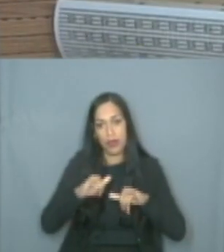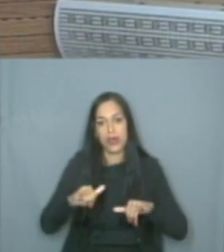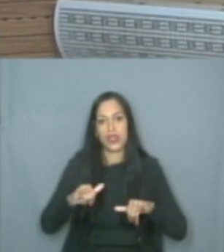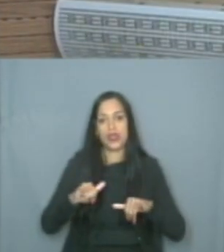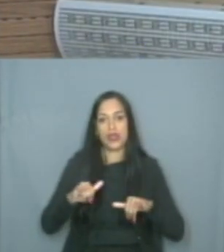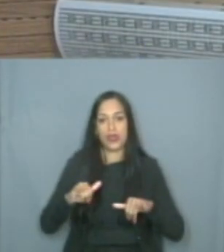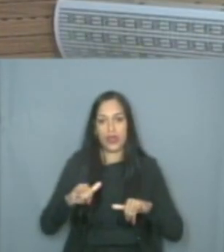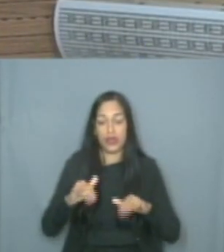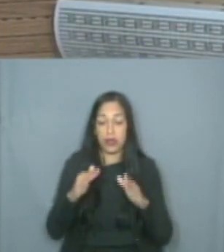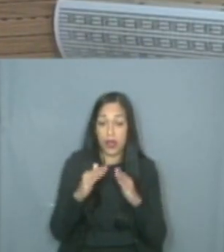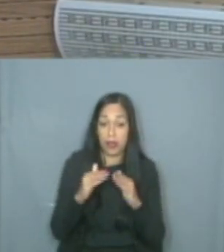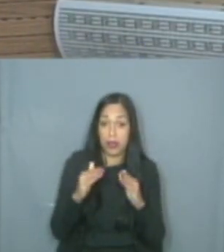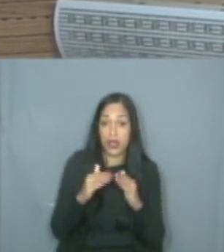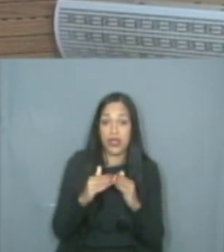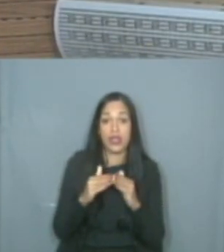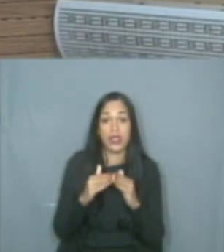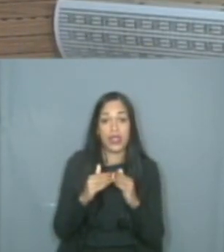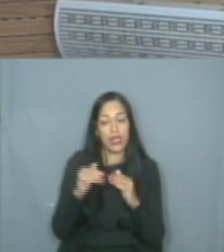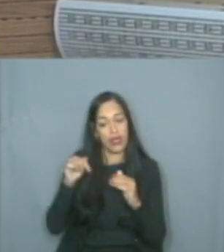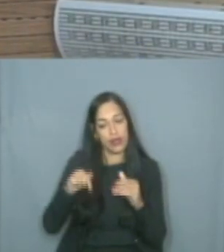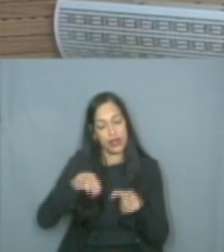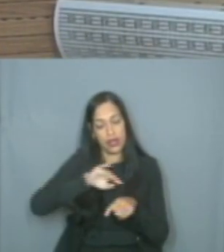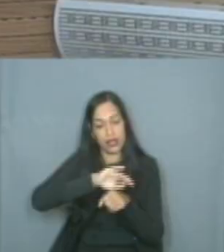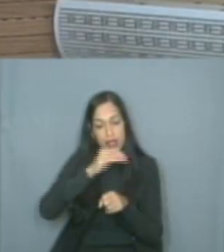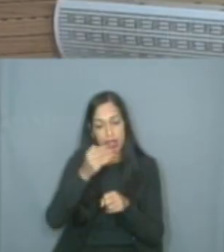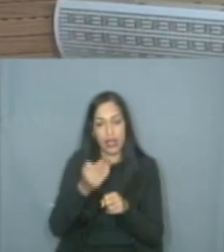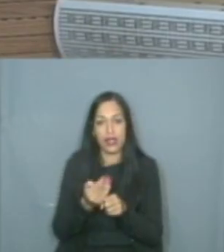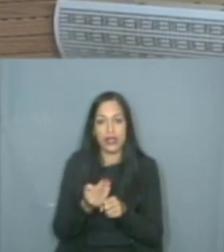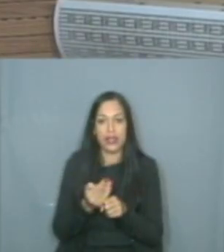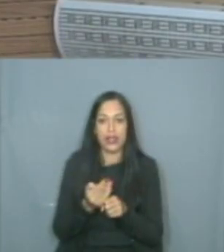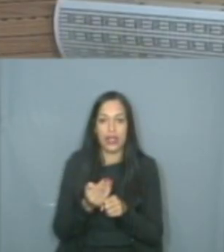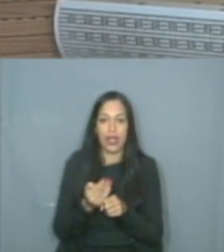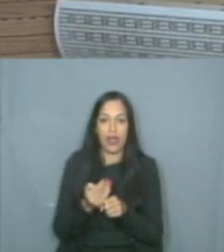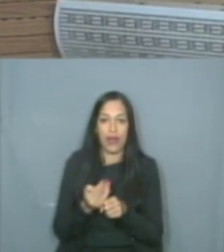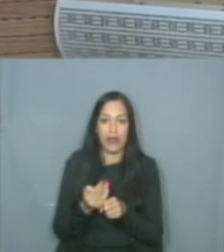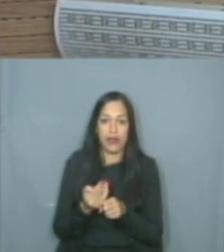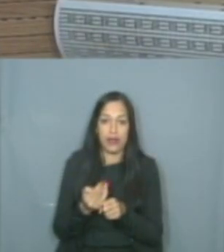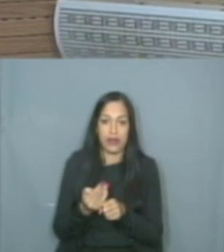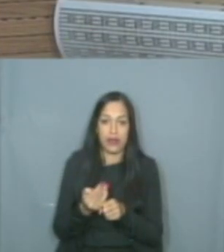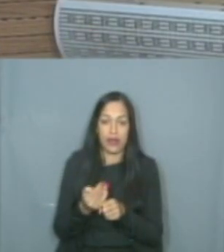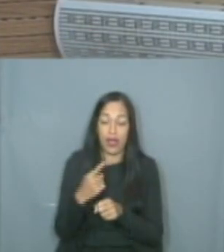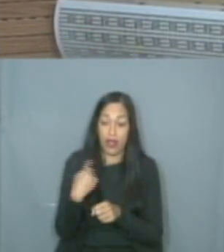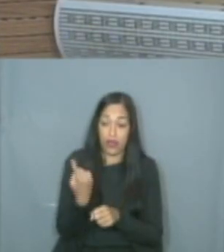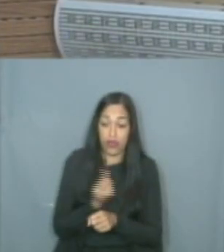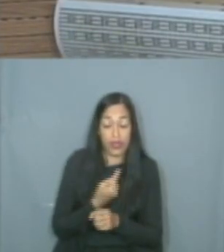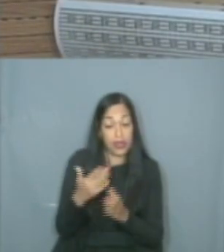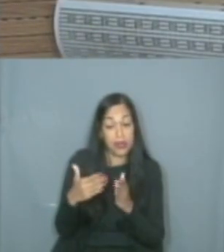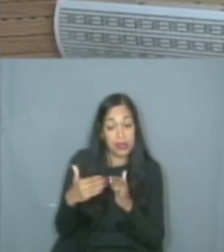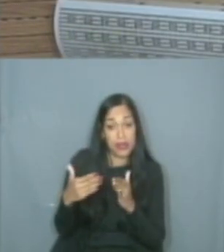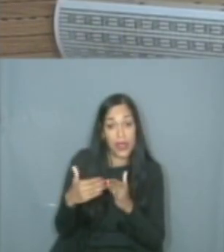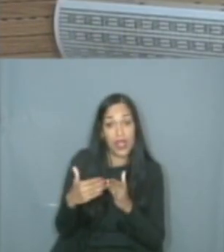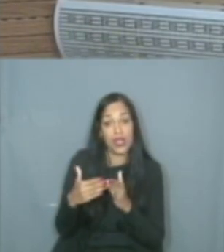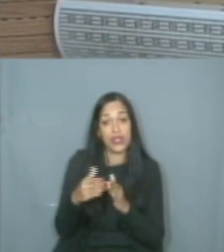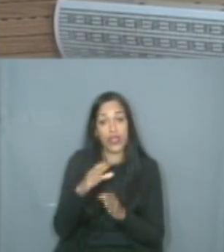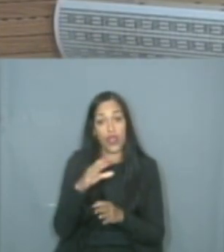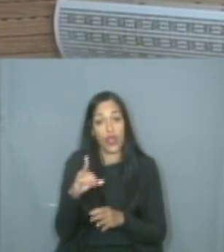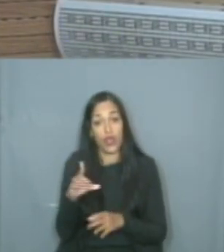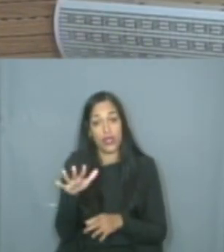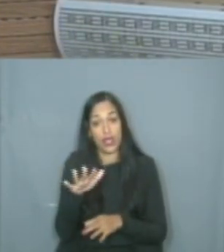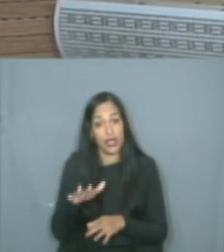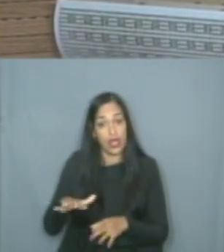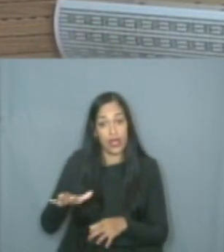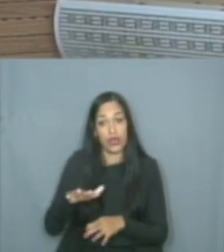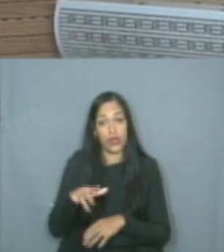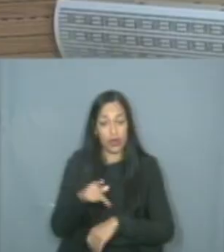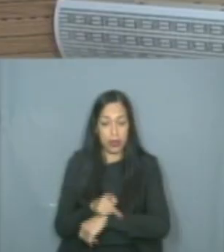poder solicitar aqui nessa casa, e aí a gente pede aqui lotação e encaminhamento de coordenador pedagógico, a